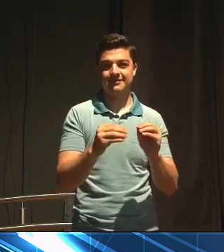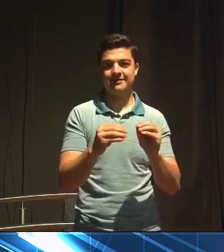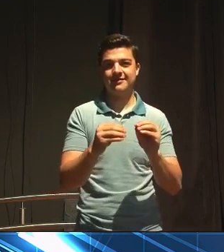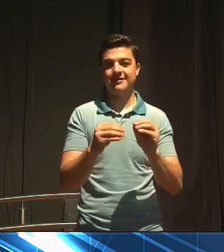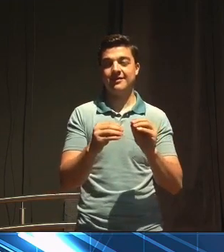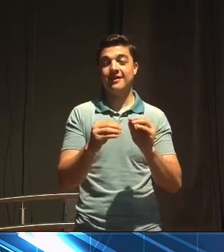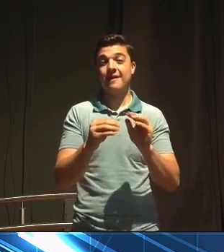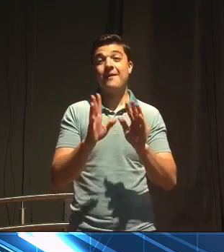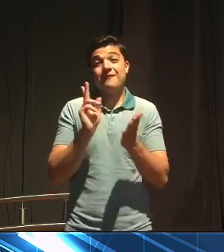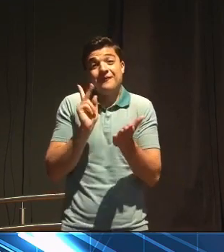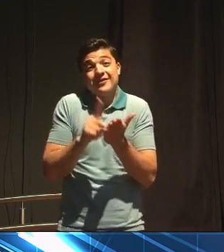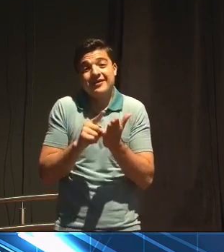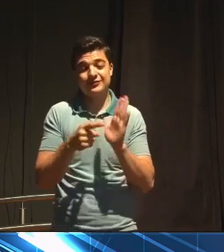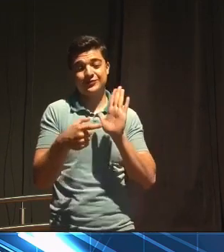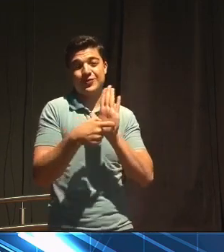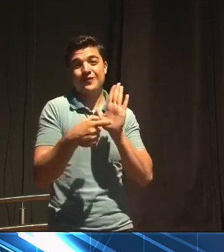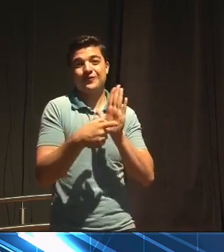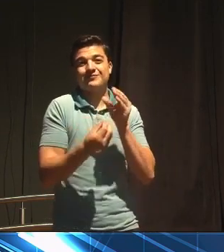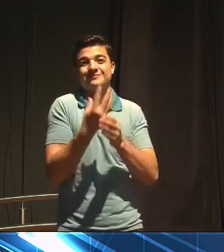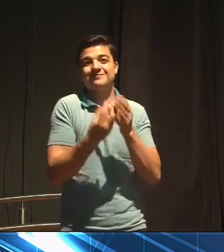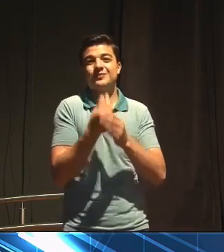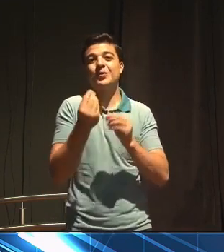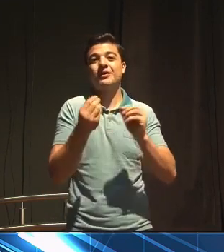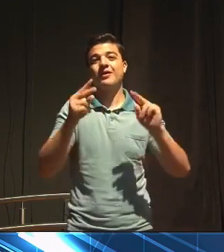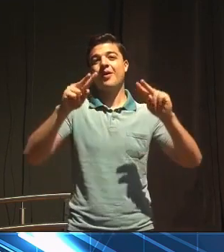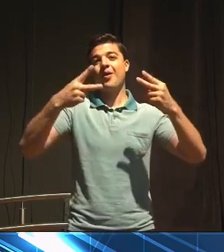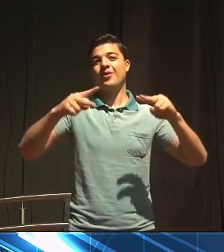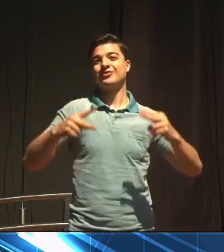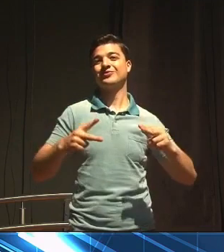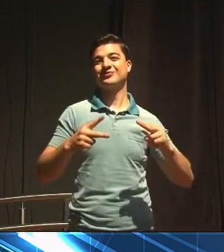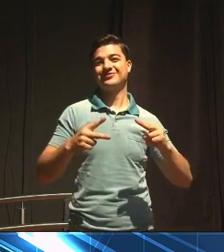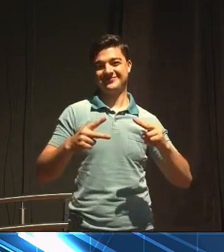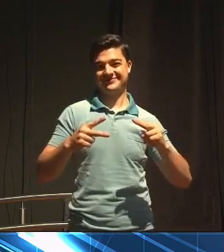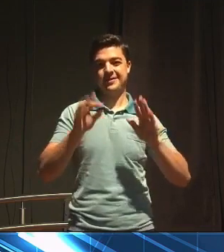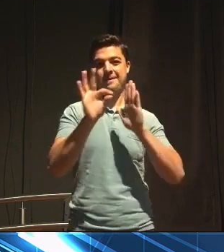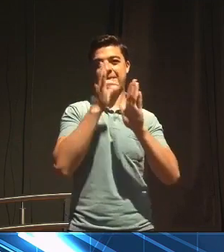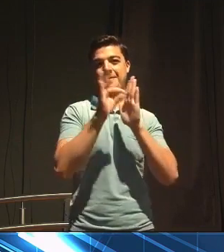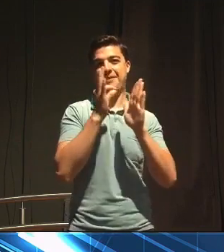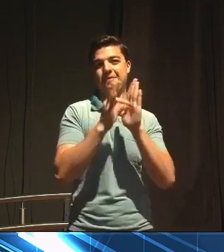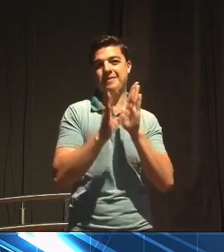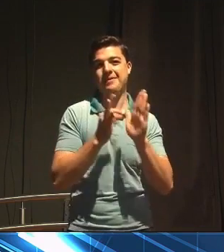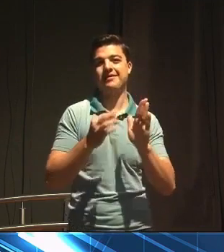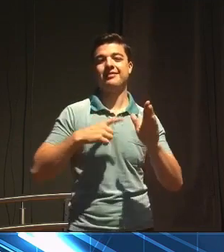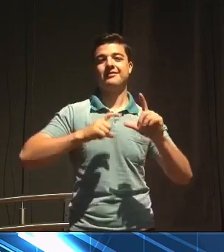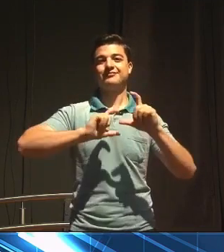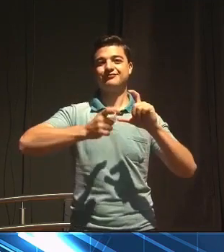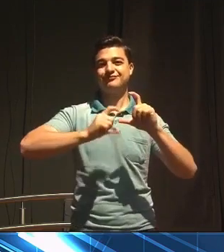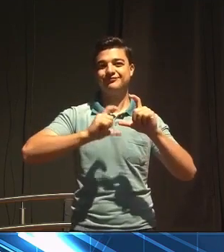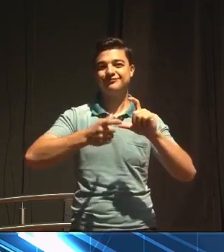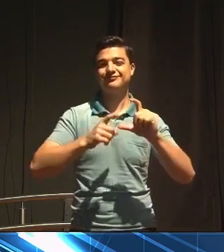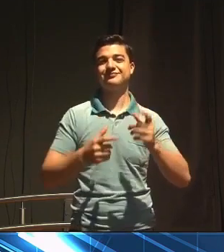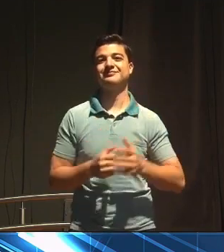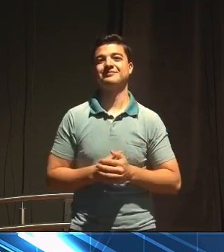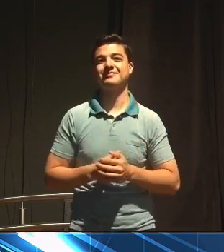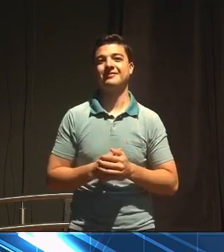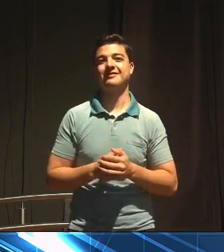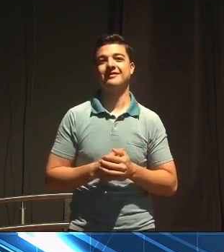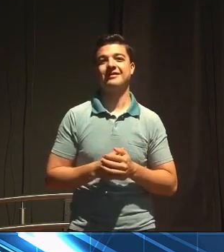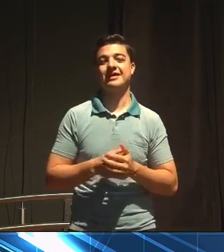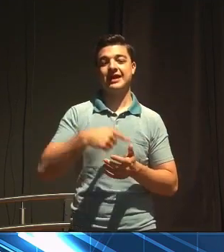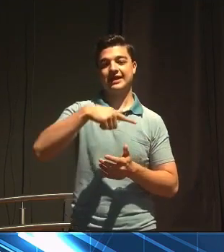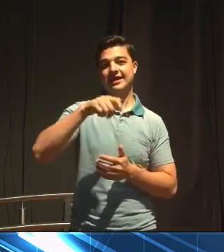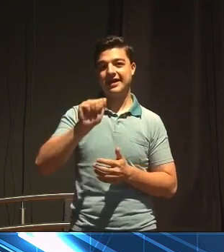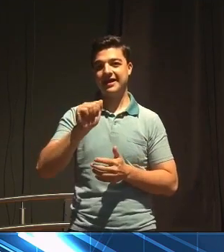código. O que que é código? O que que é merge request? O que que é Scrum? O que que é Agile? PO,